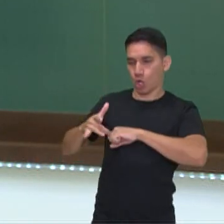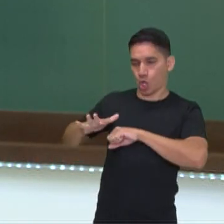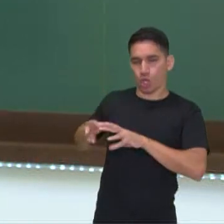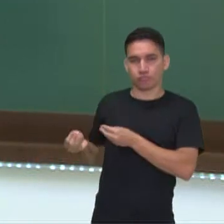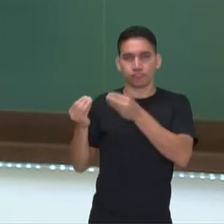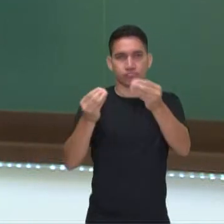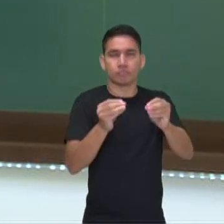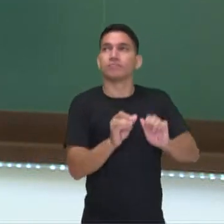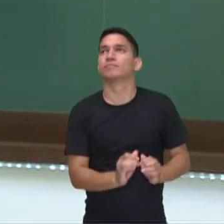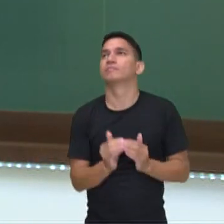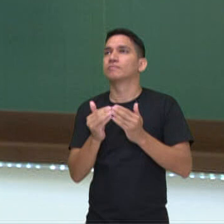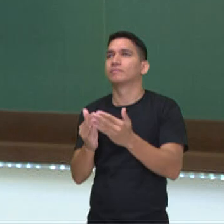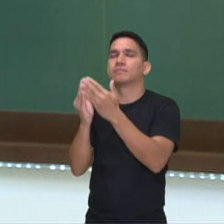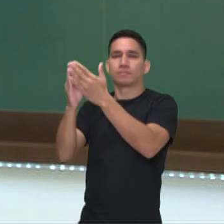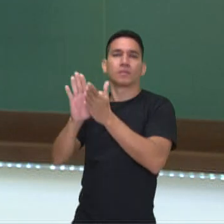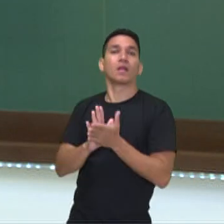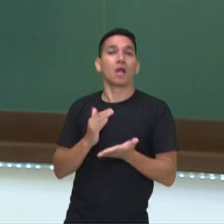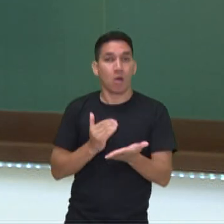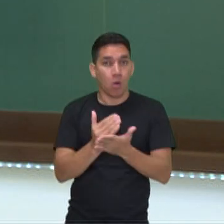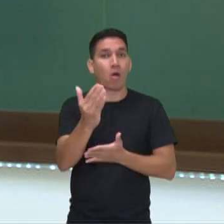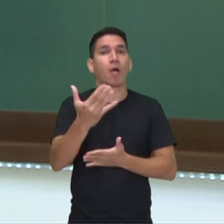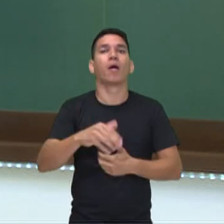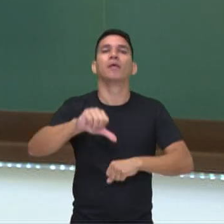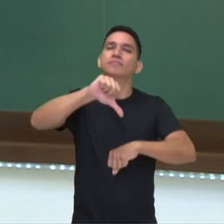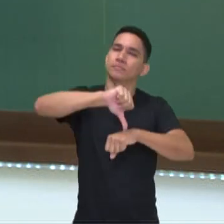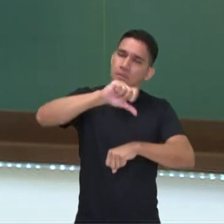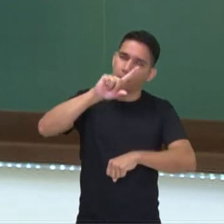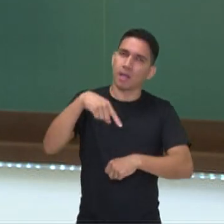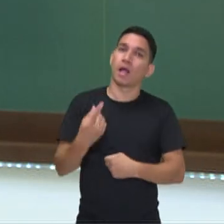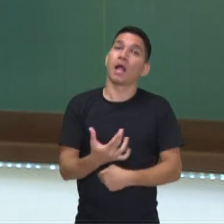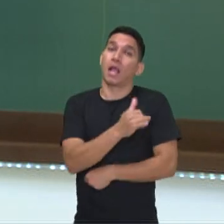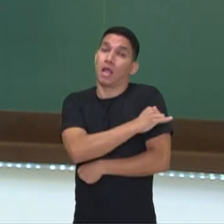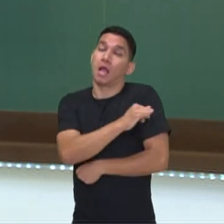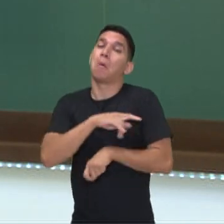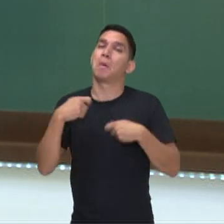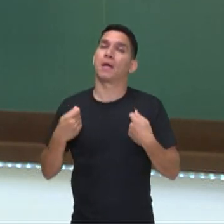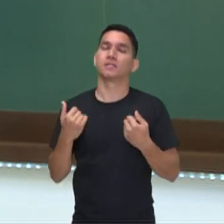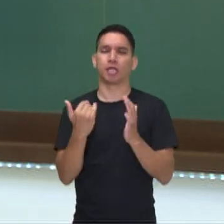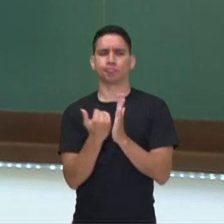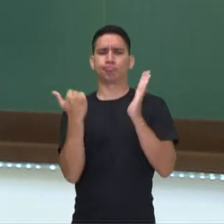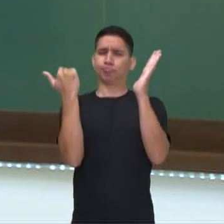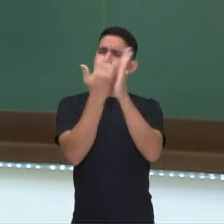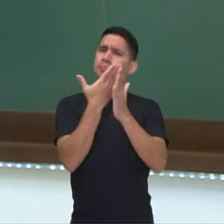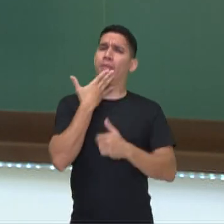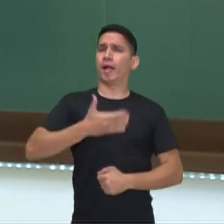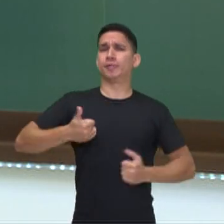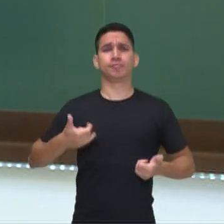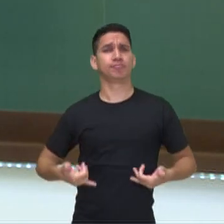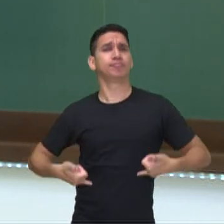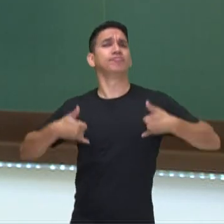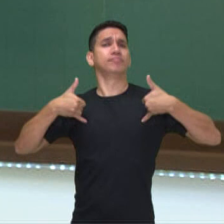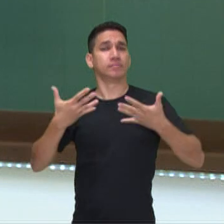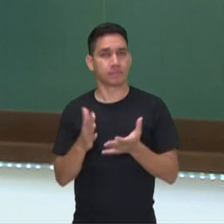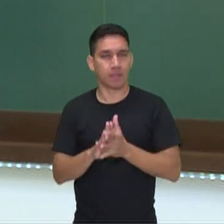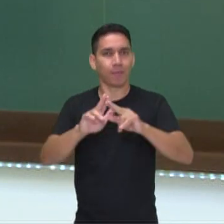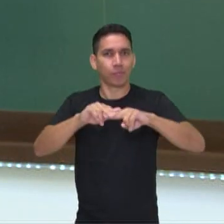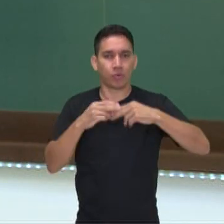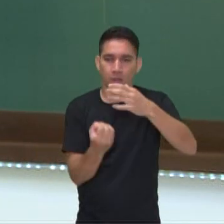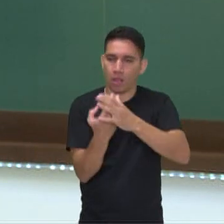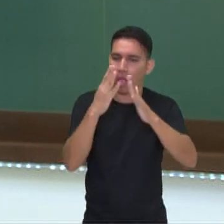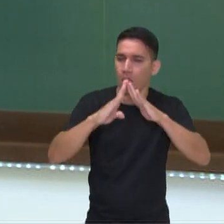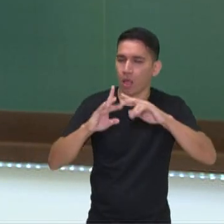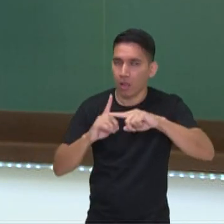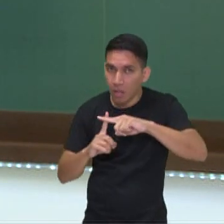assim, se tornando capital, o Rio de Janeiro tem que se valorizar um pouquinho mais. Então, surgem as igrejas com essa concepção, só